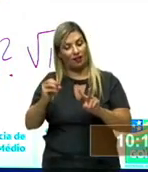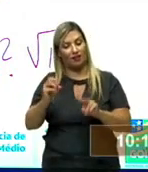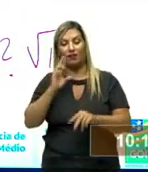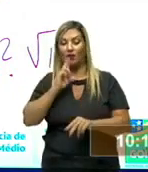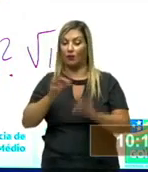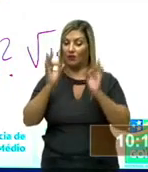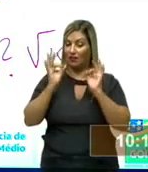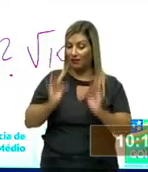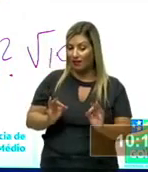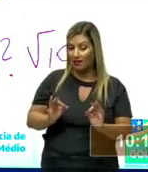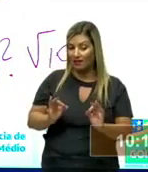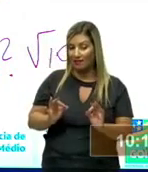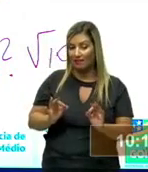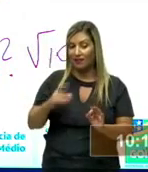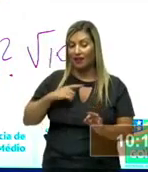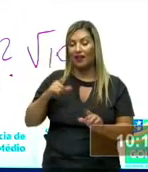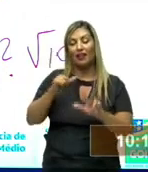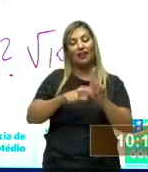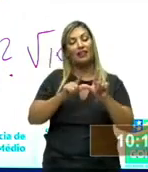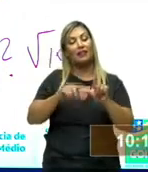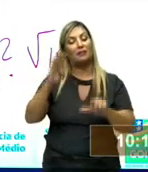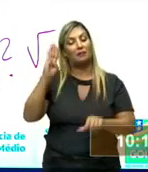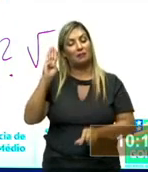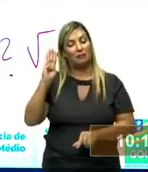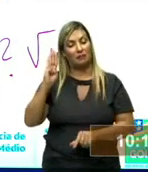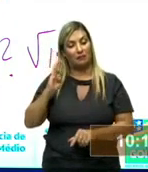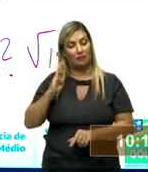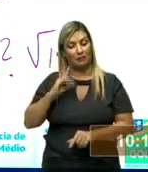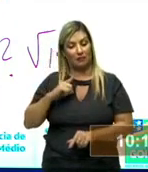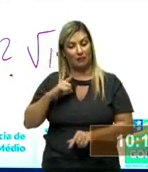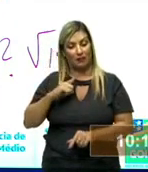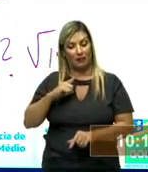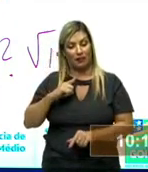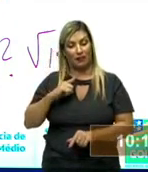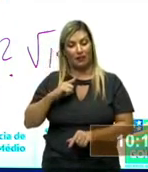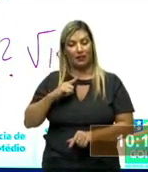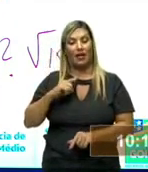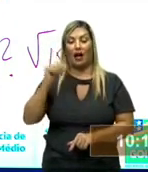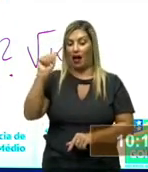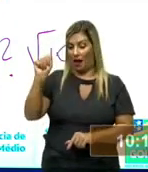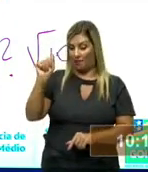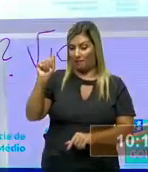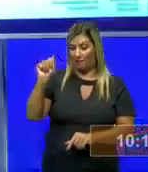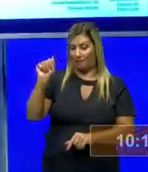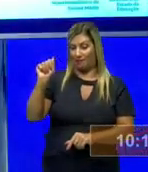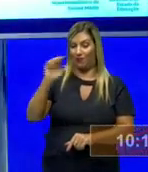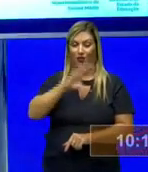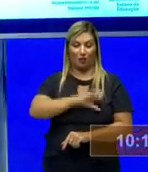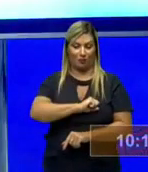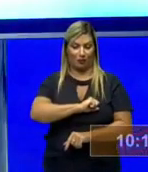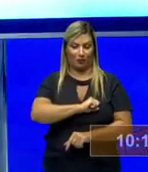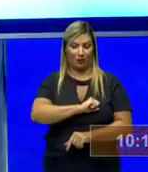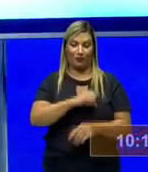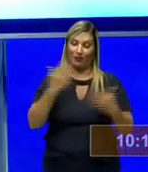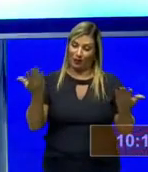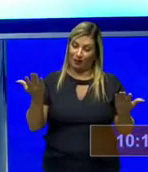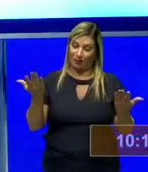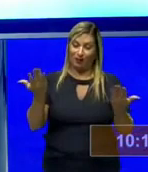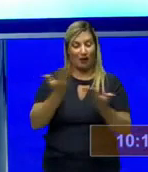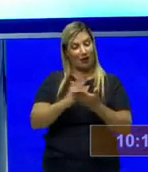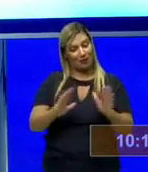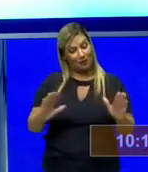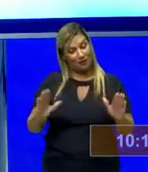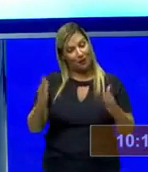10 resposta certa letra A de amor gente foi lindo